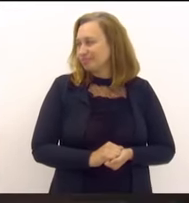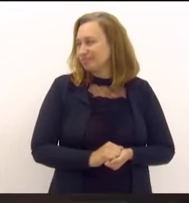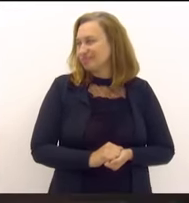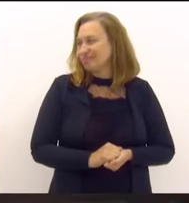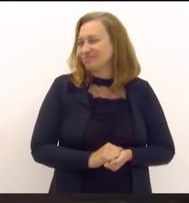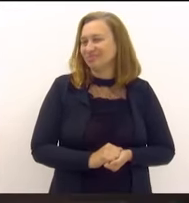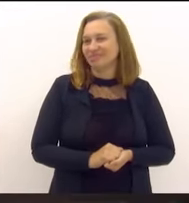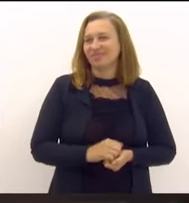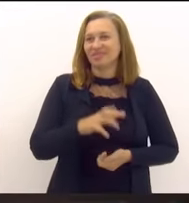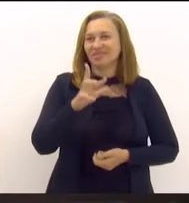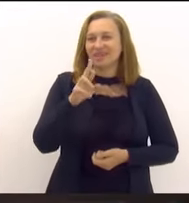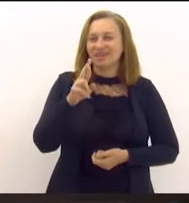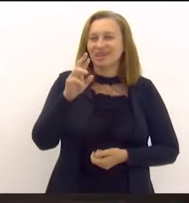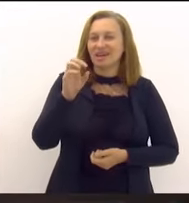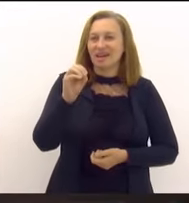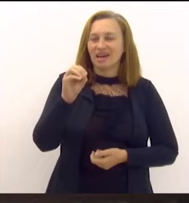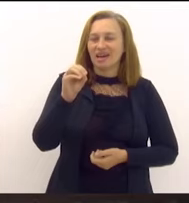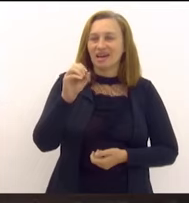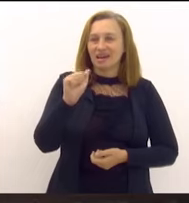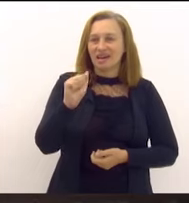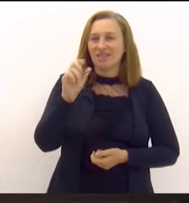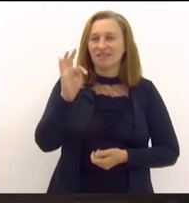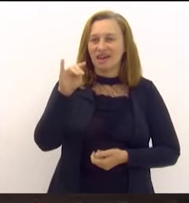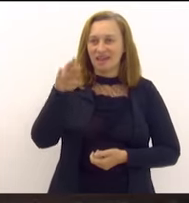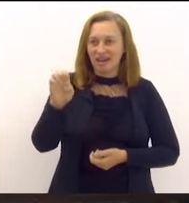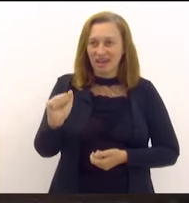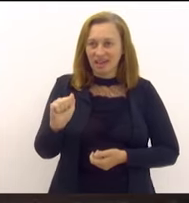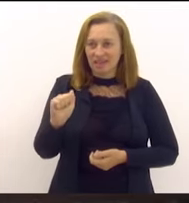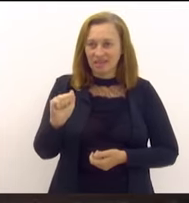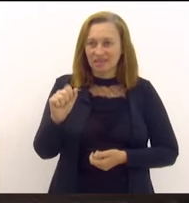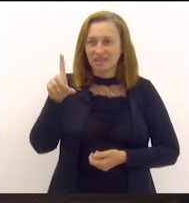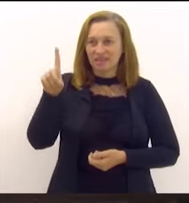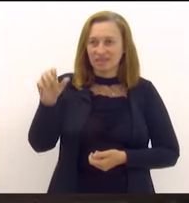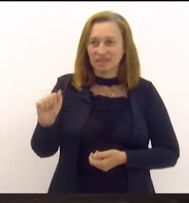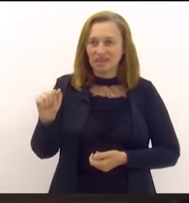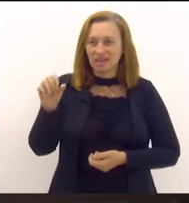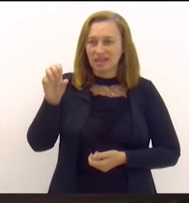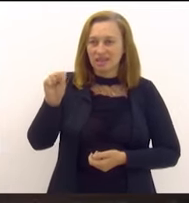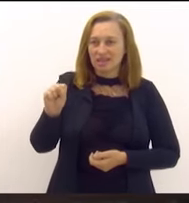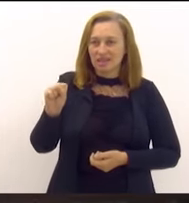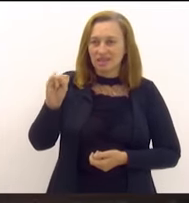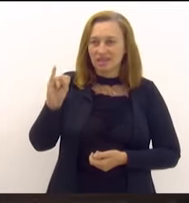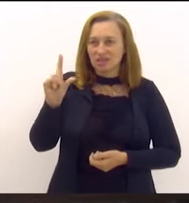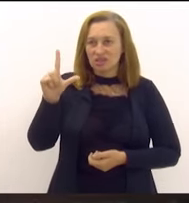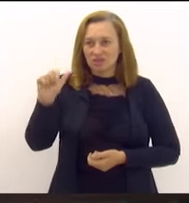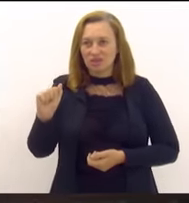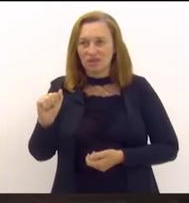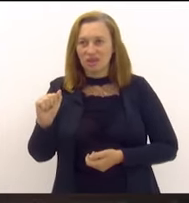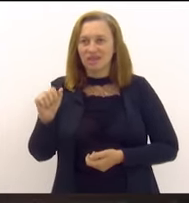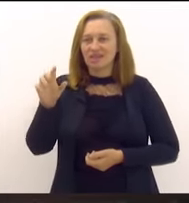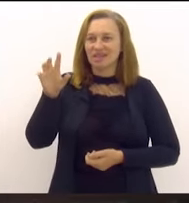a Rafaela da Silva Serafim. Ela não é parente do deputado Serafim.